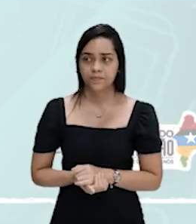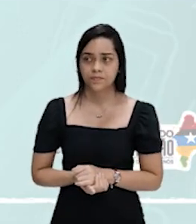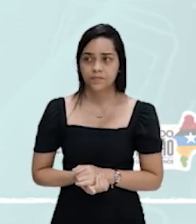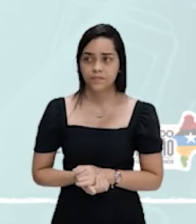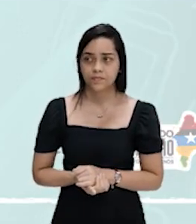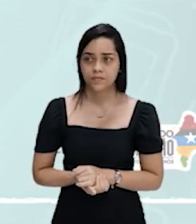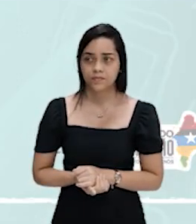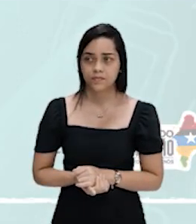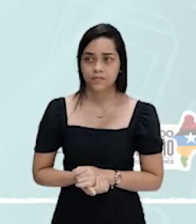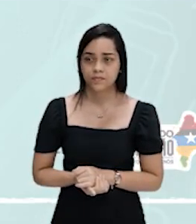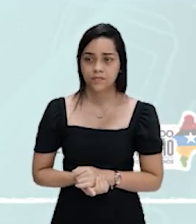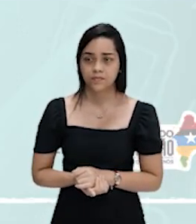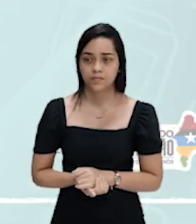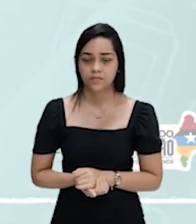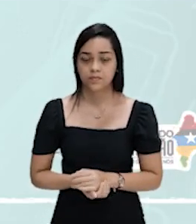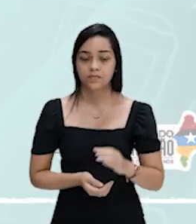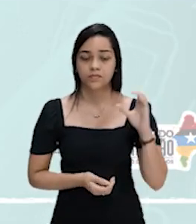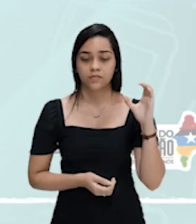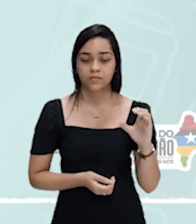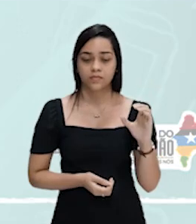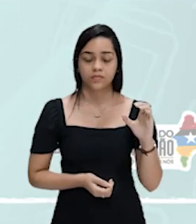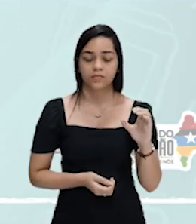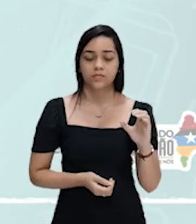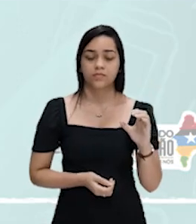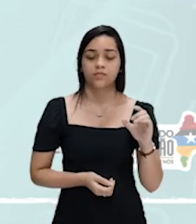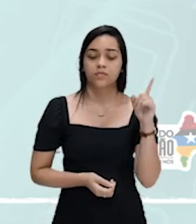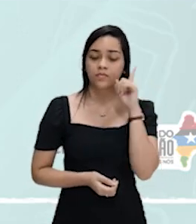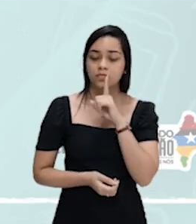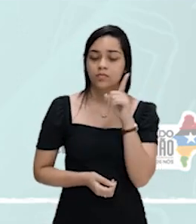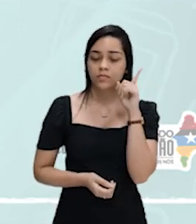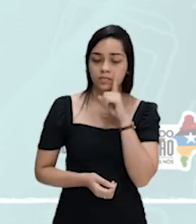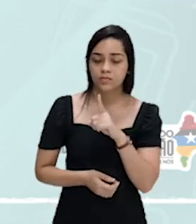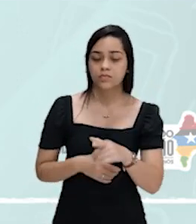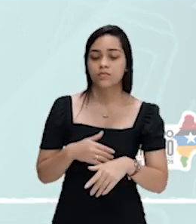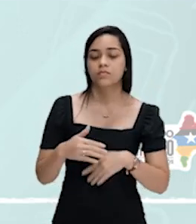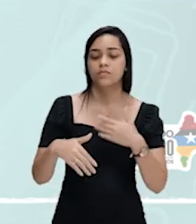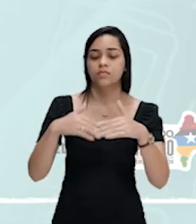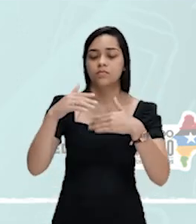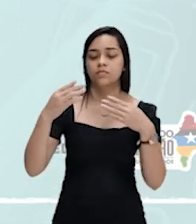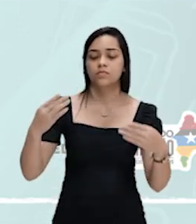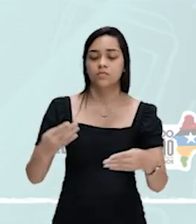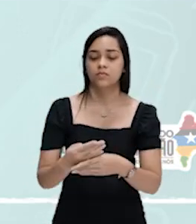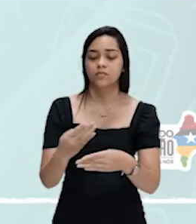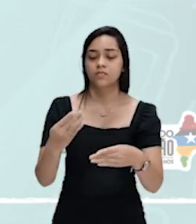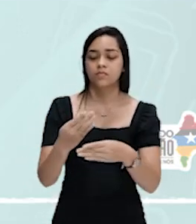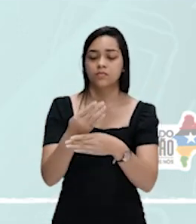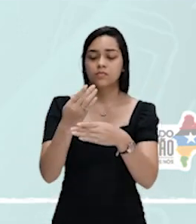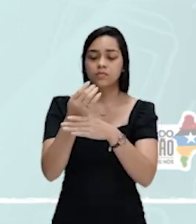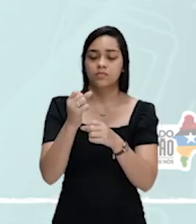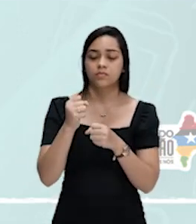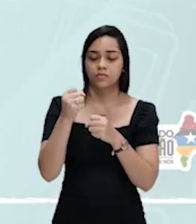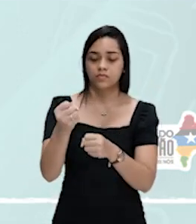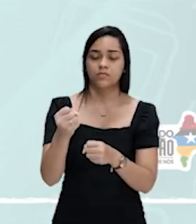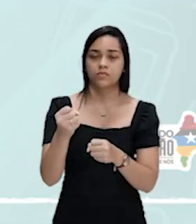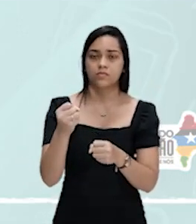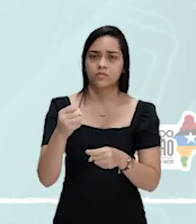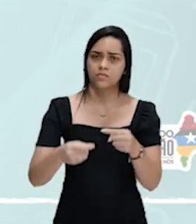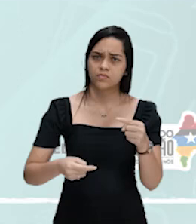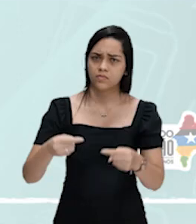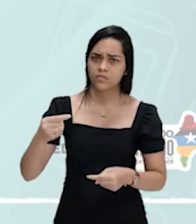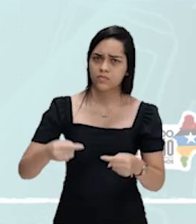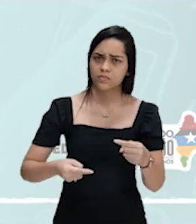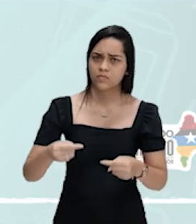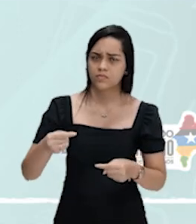e letra C Estados Unidos que constroem Muros E que fortalecem